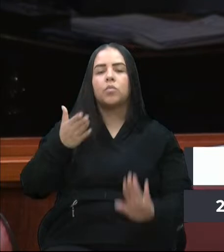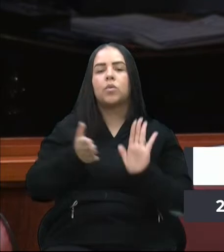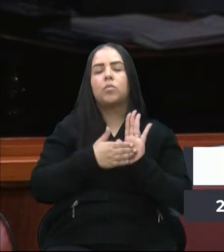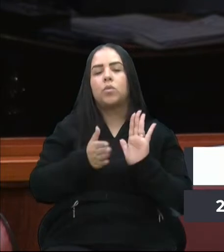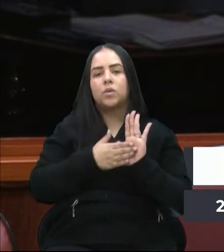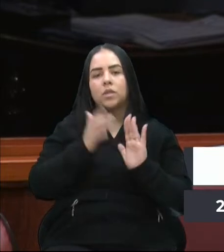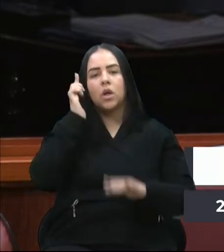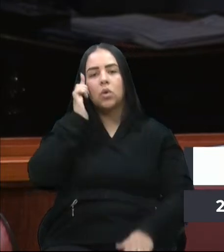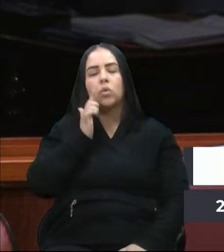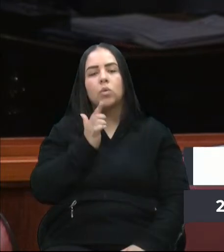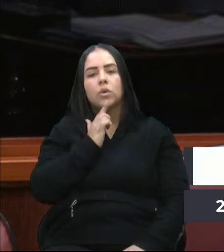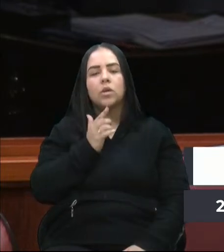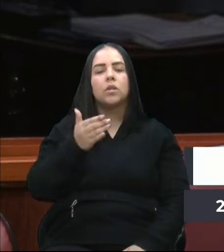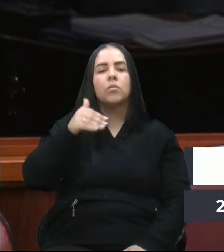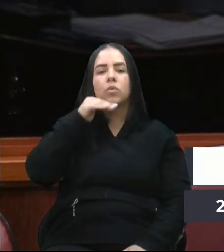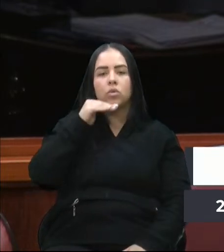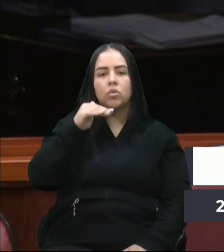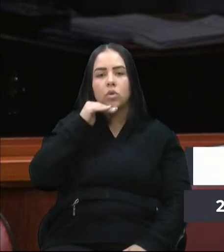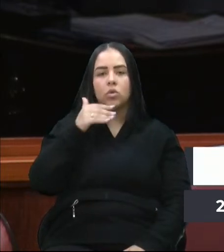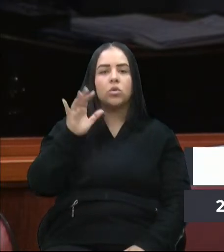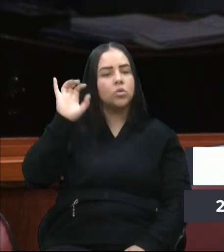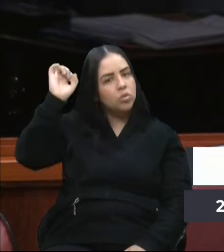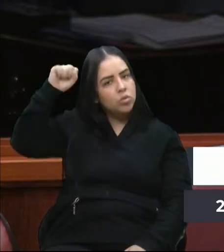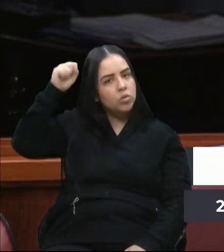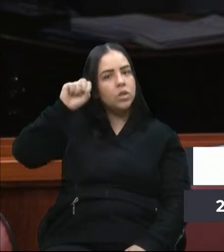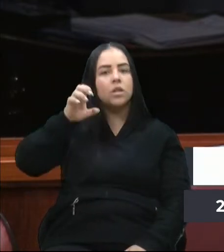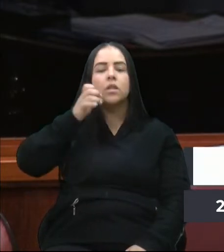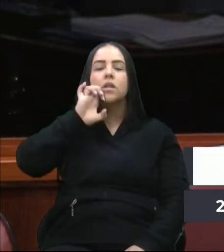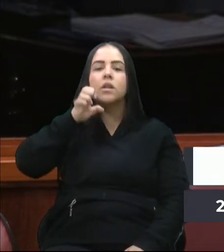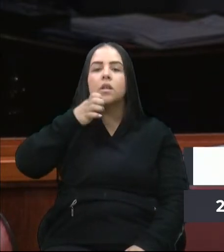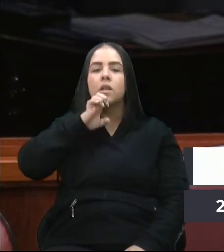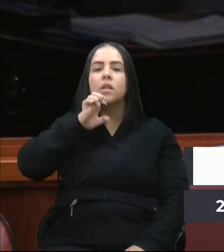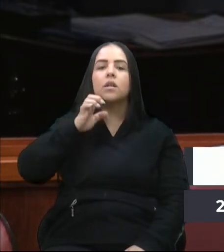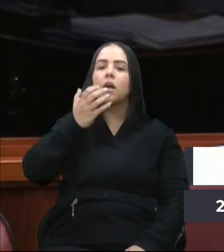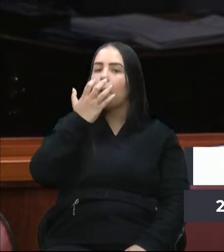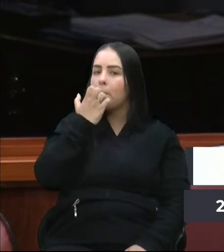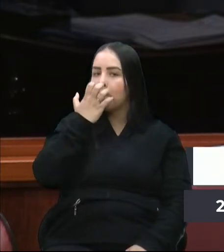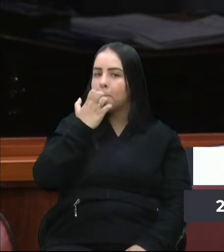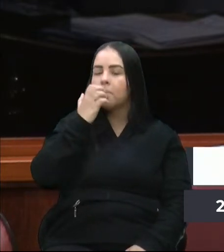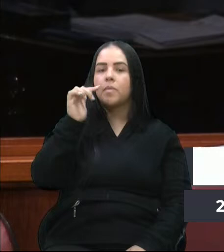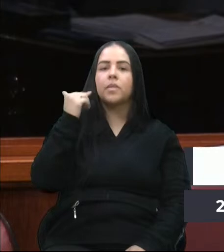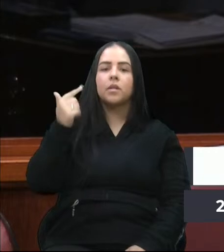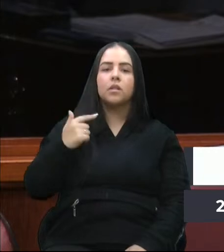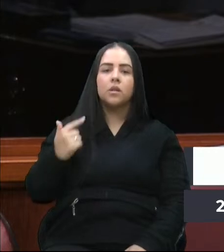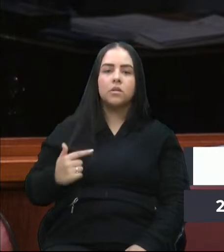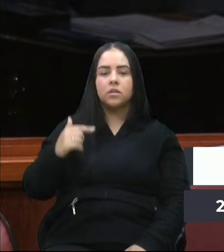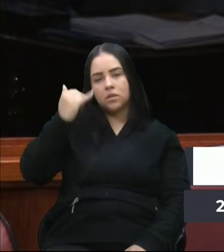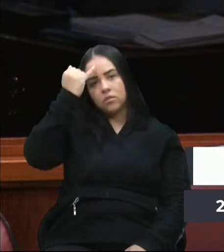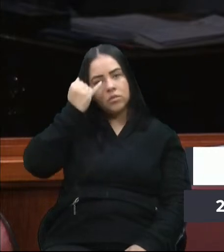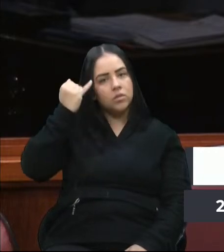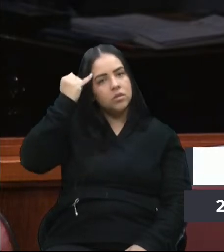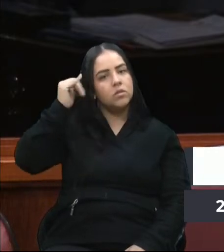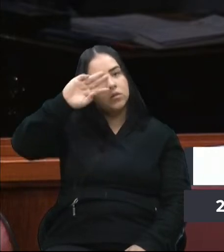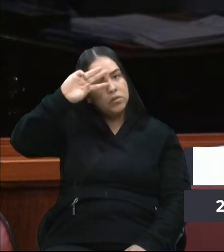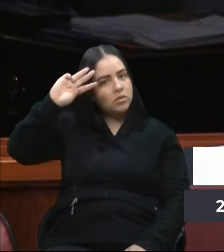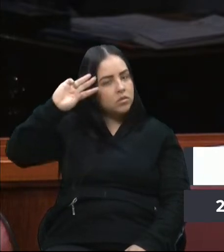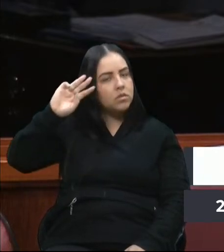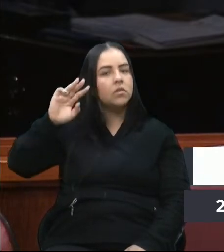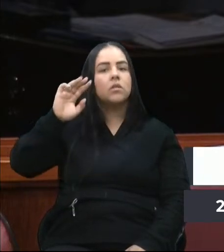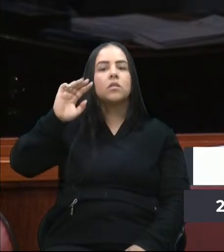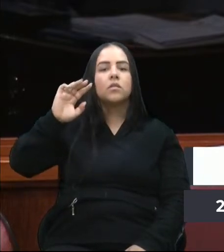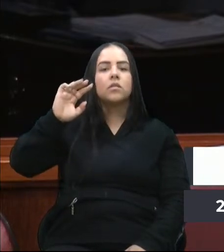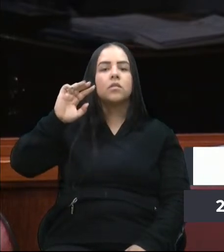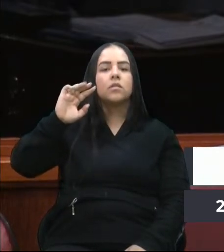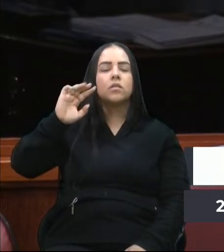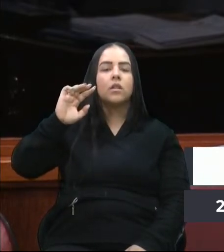vereador Alexandre Bortoluz, Clóvis de Oliveira, Estela Balardim, Camiles, Gladys Frisso, D'Ambrós, Juliano Valim, Renato Oliveira e